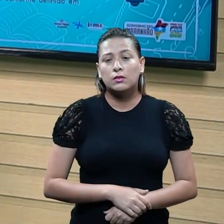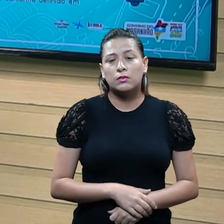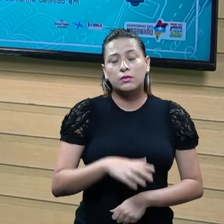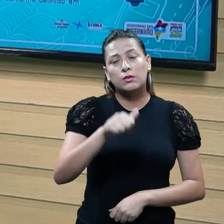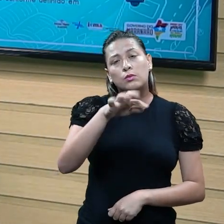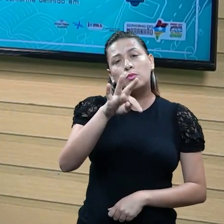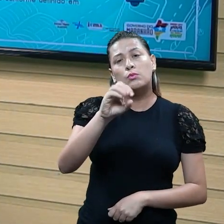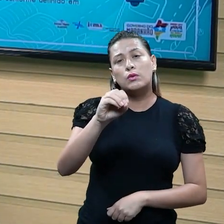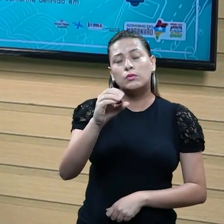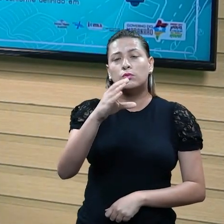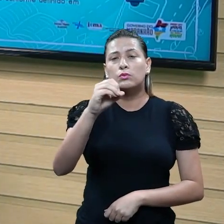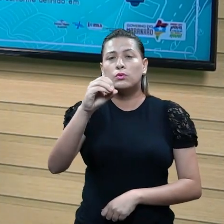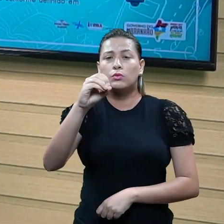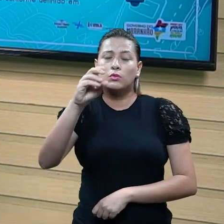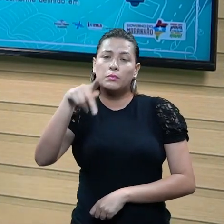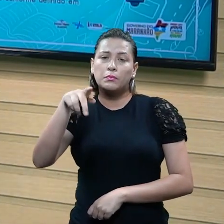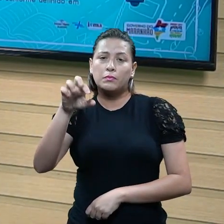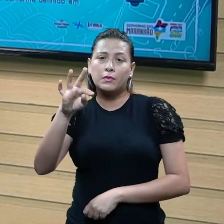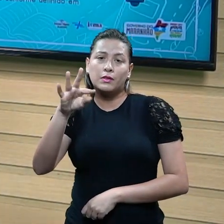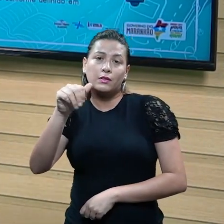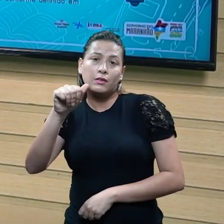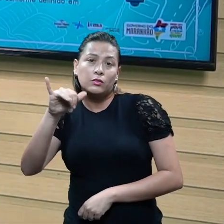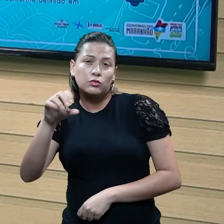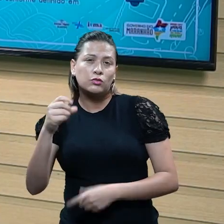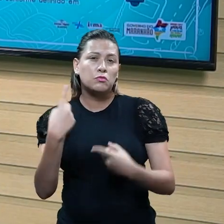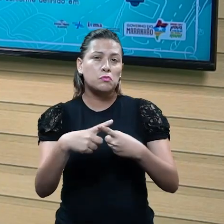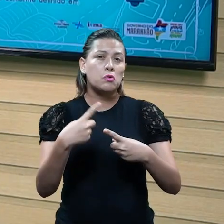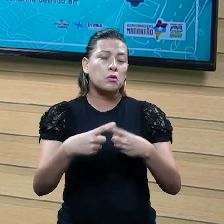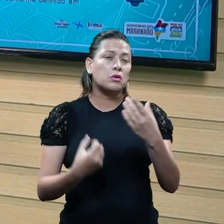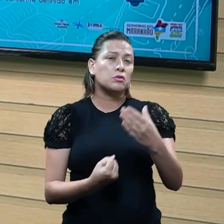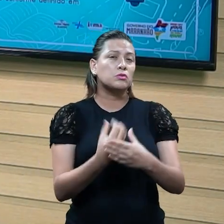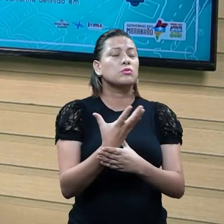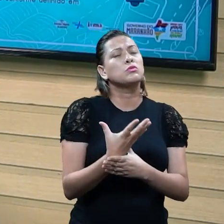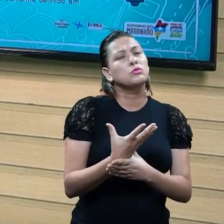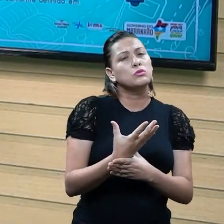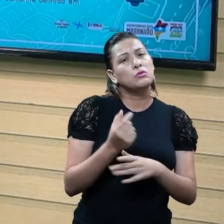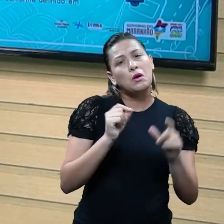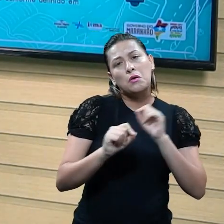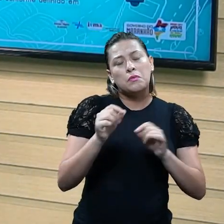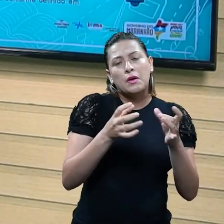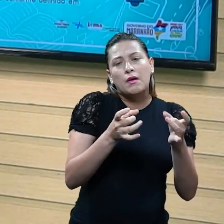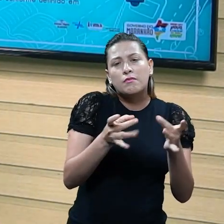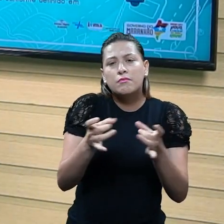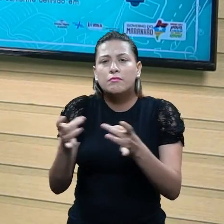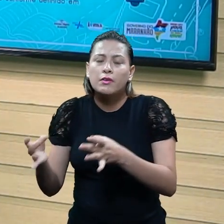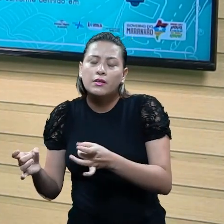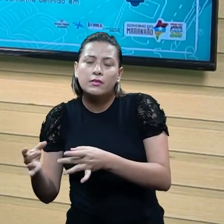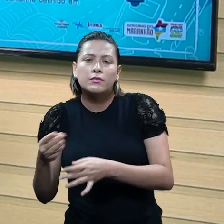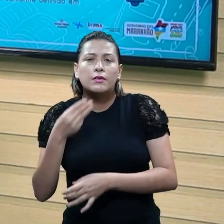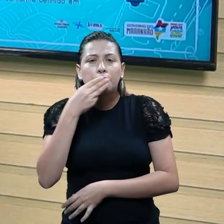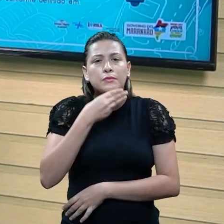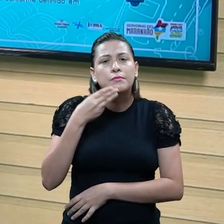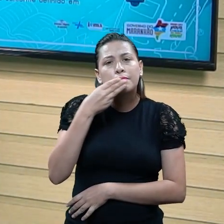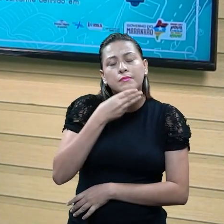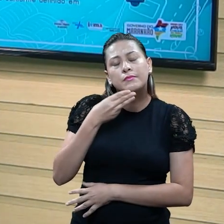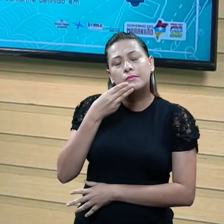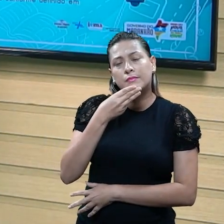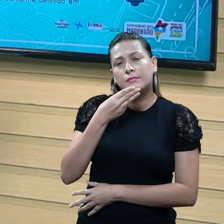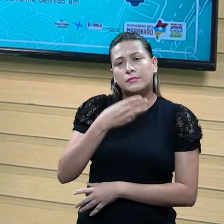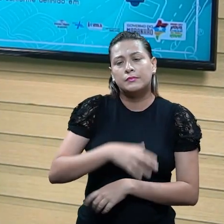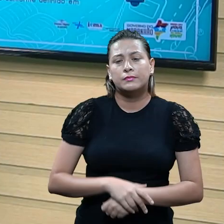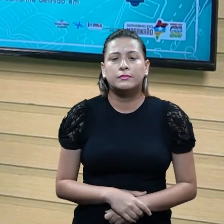para que ela existe. Ela vai subsidiar a venda de mel, ela vai subsidiar